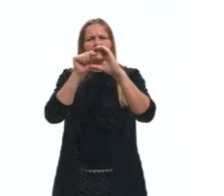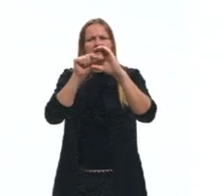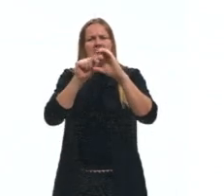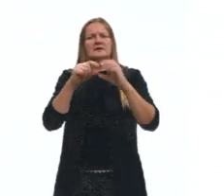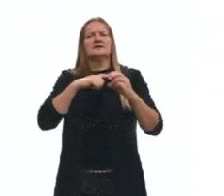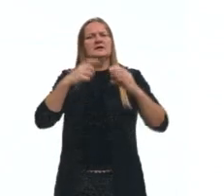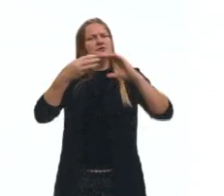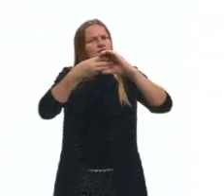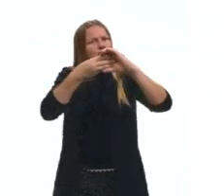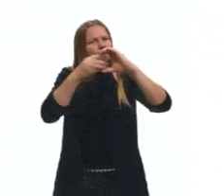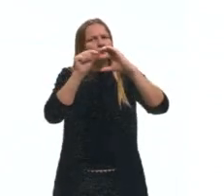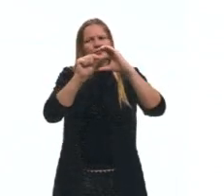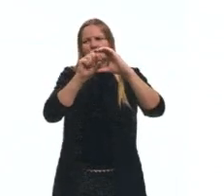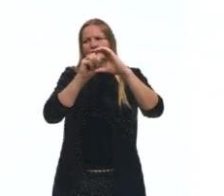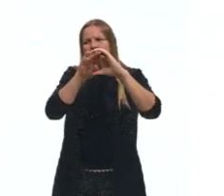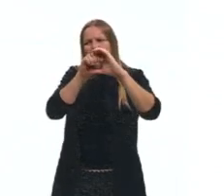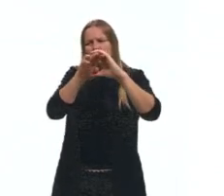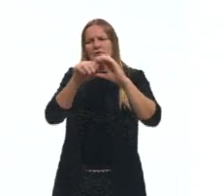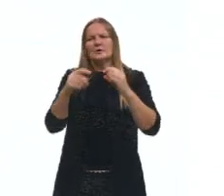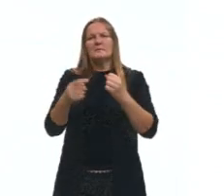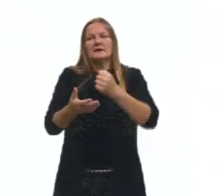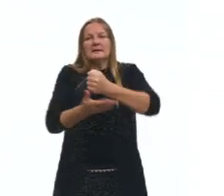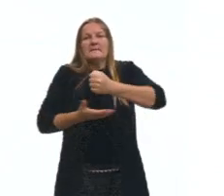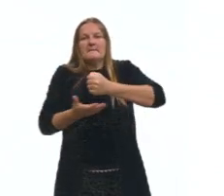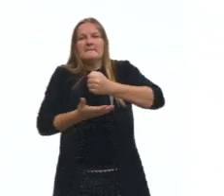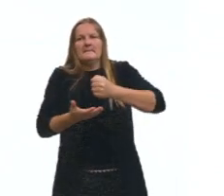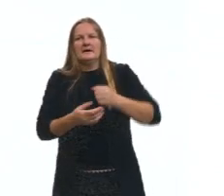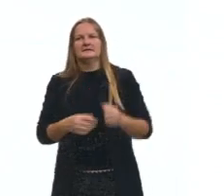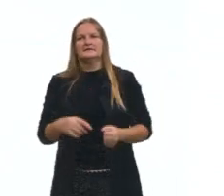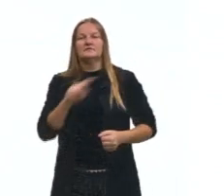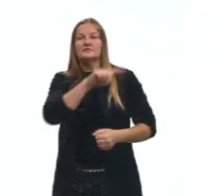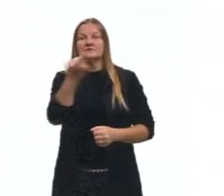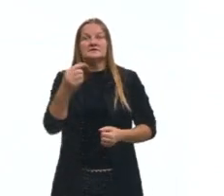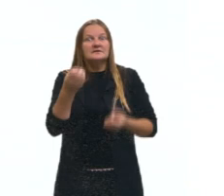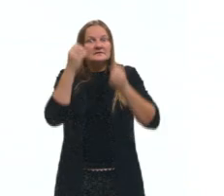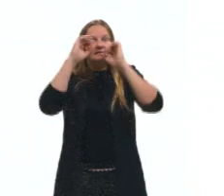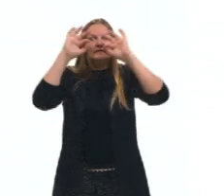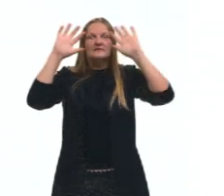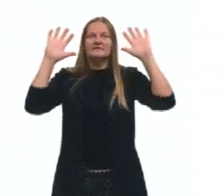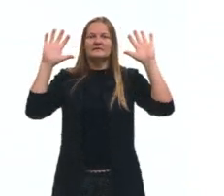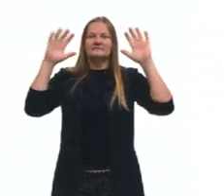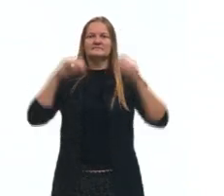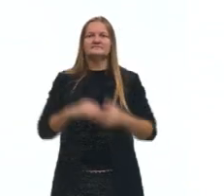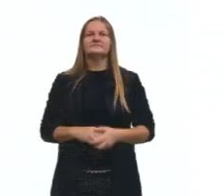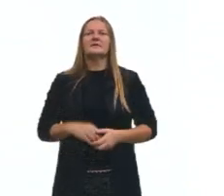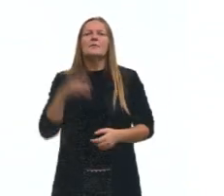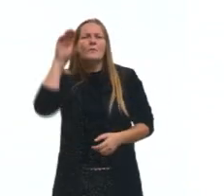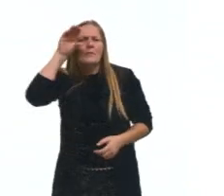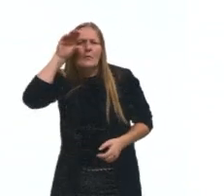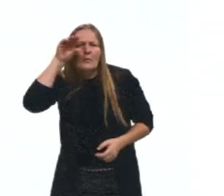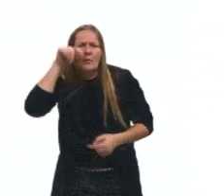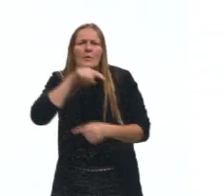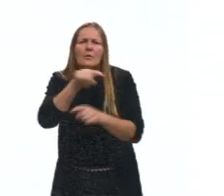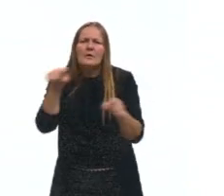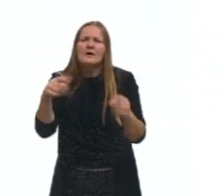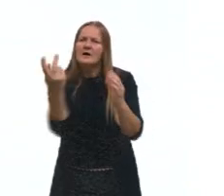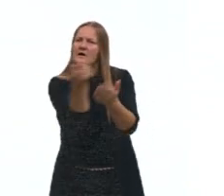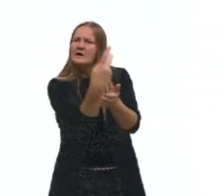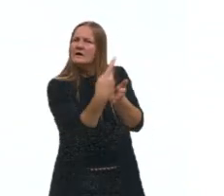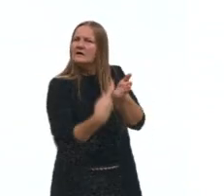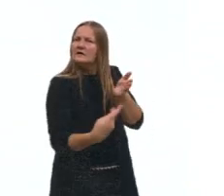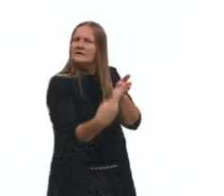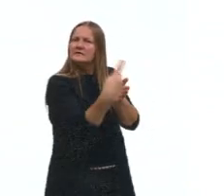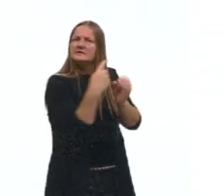procarionte mas isso aqui é uma base só para ver se tem uma noção aqui então vocês podem observar no